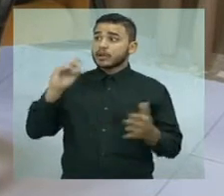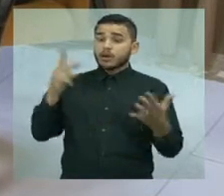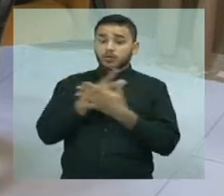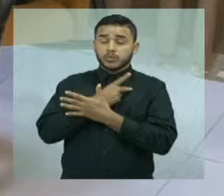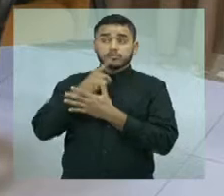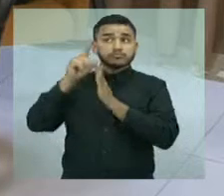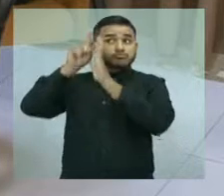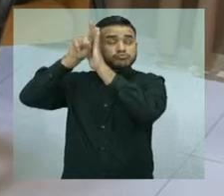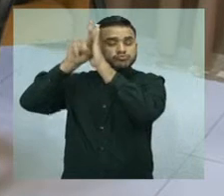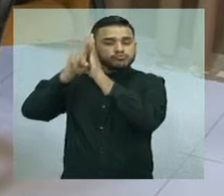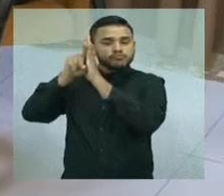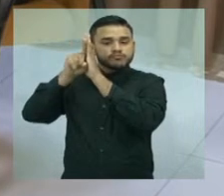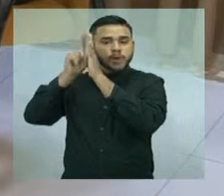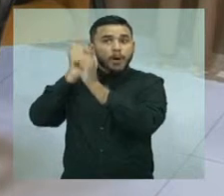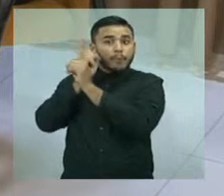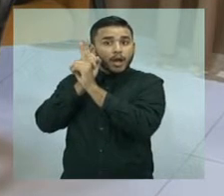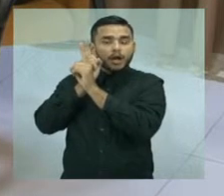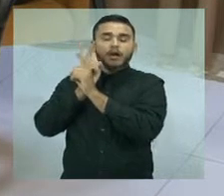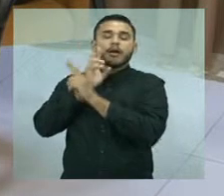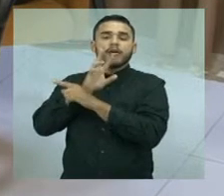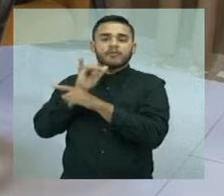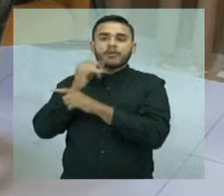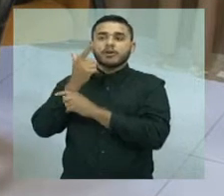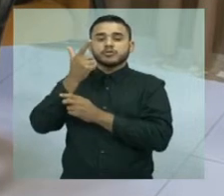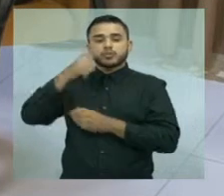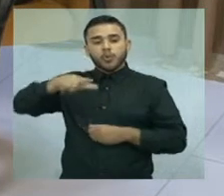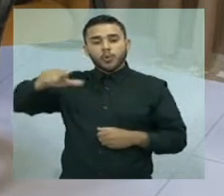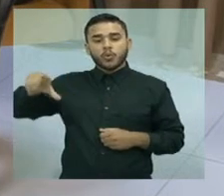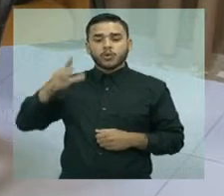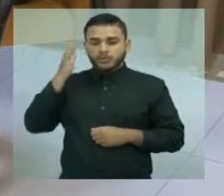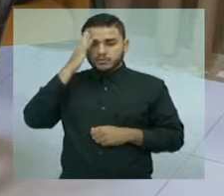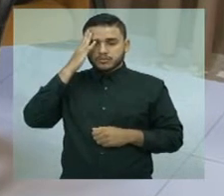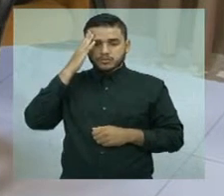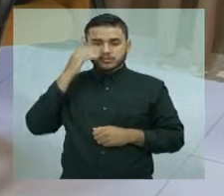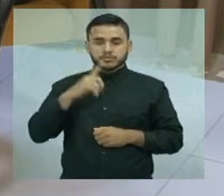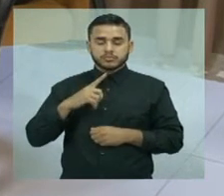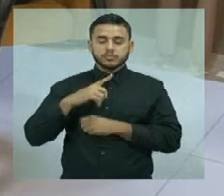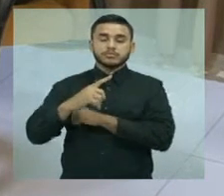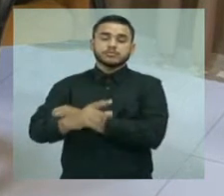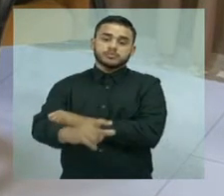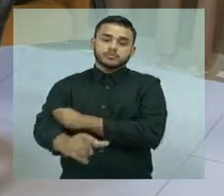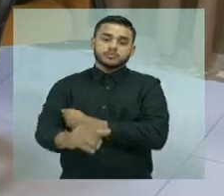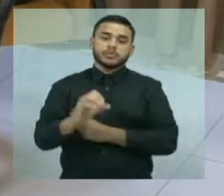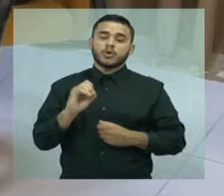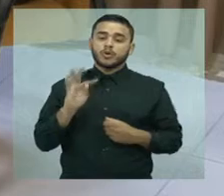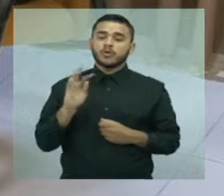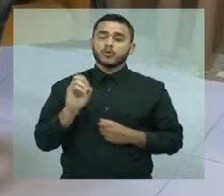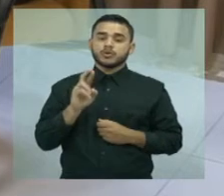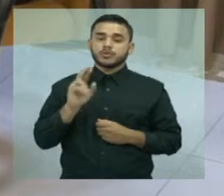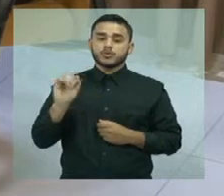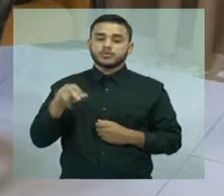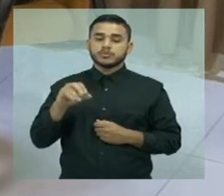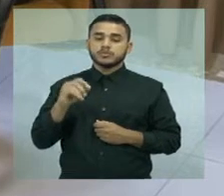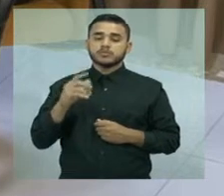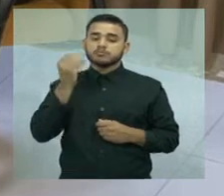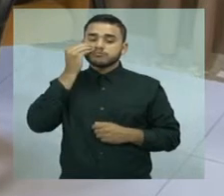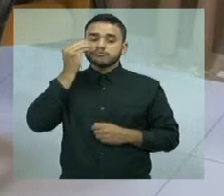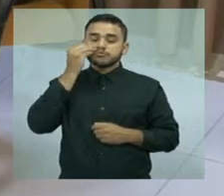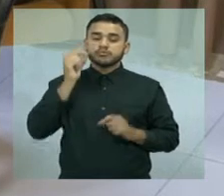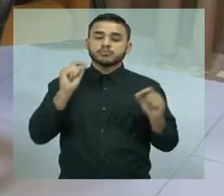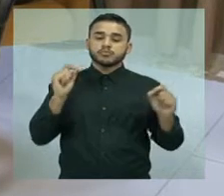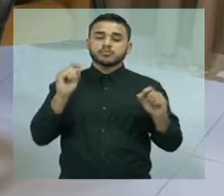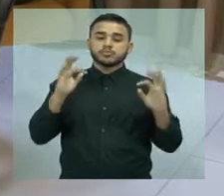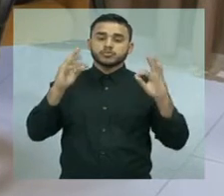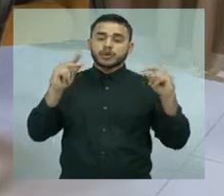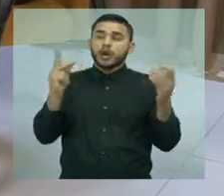tratamento esse já é o exame de praxe. De praxe. Assim, os outros, se você tiver perda, a gente vai tentar ver